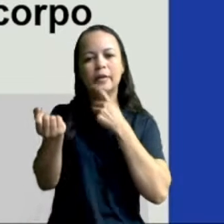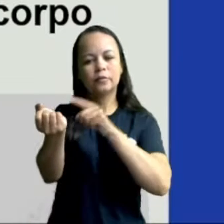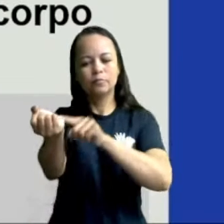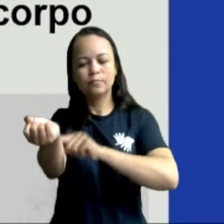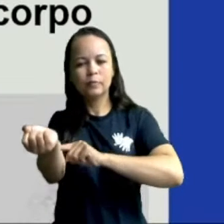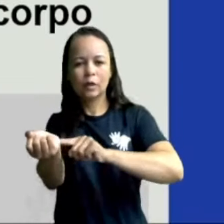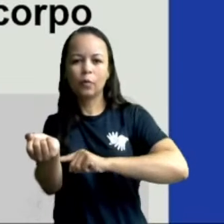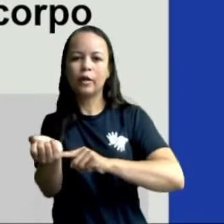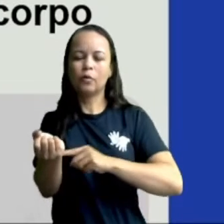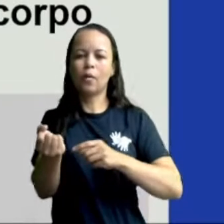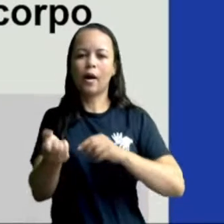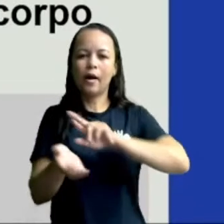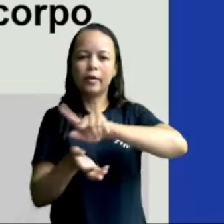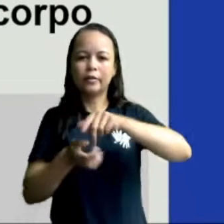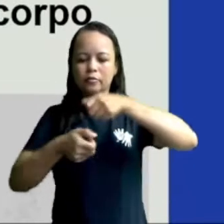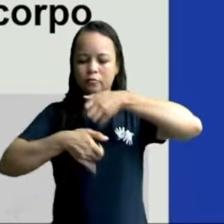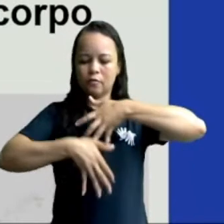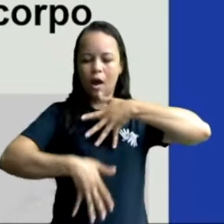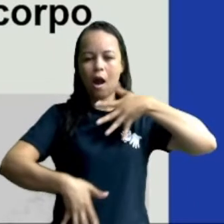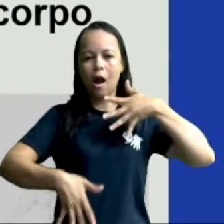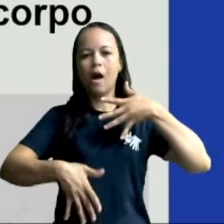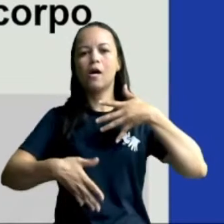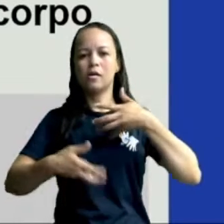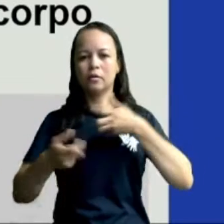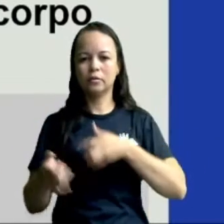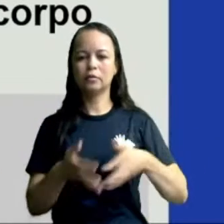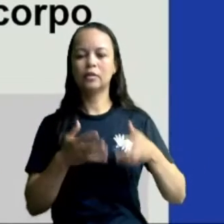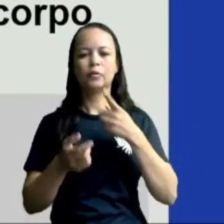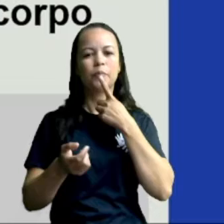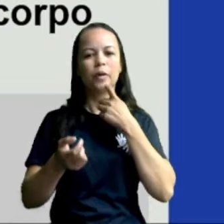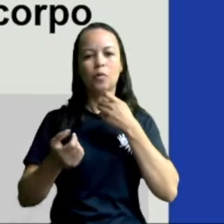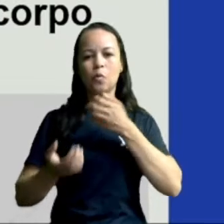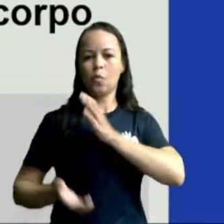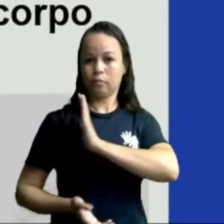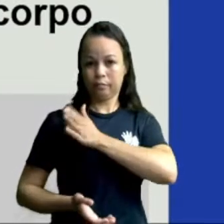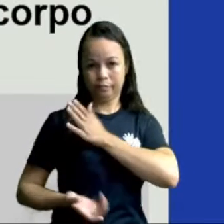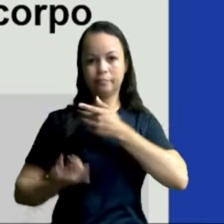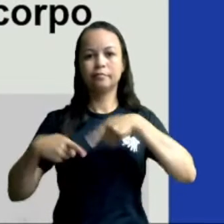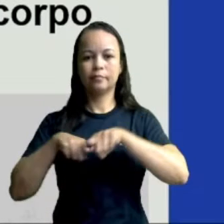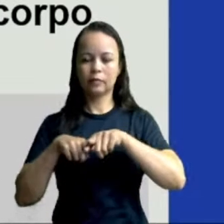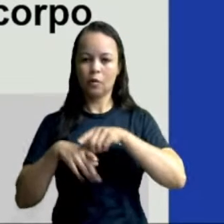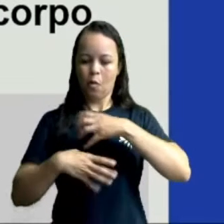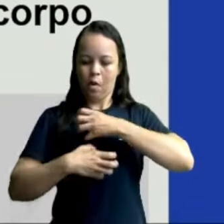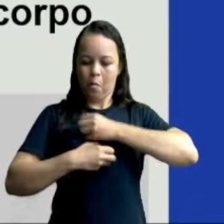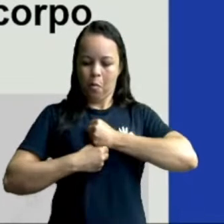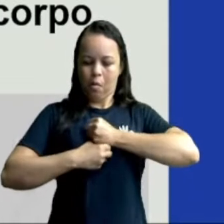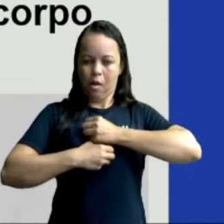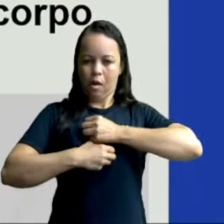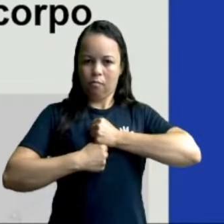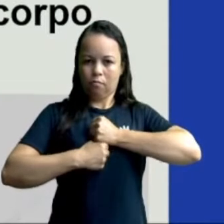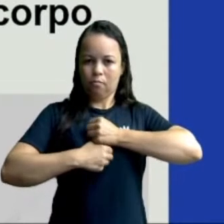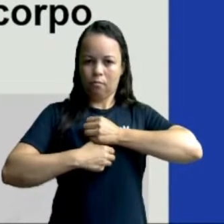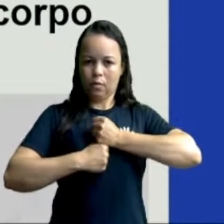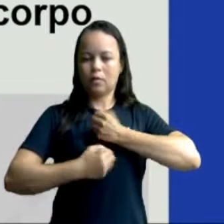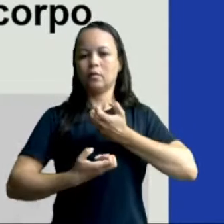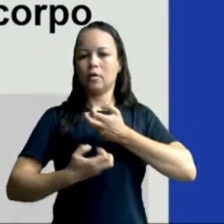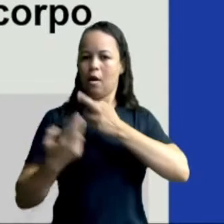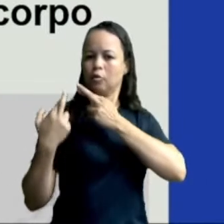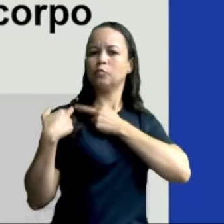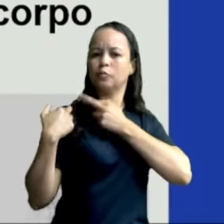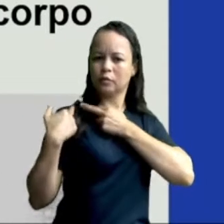uma rede de tubos que transporta sangue e pelo coração. Uma bomba muscular que é responsável